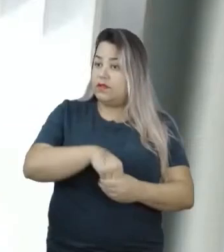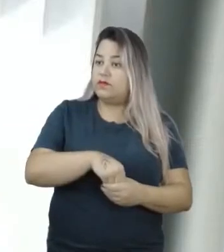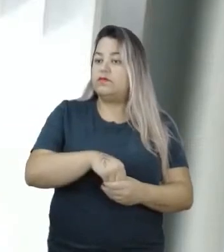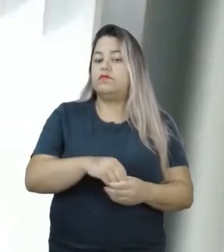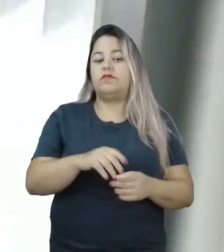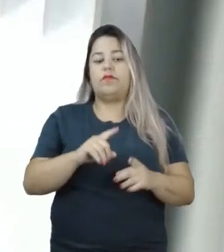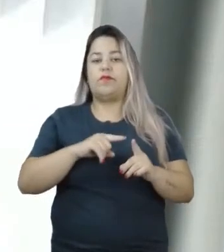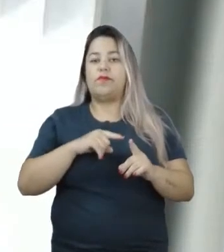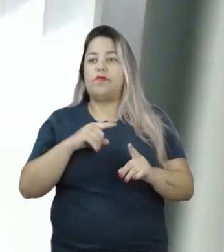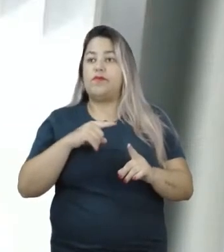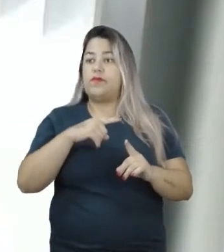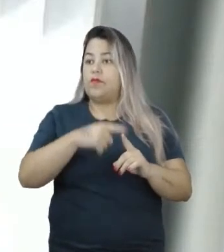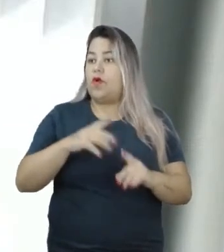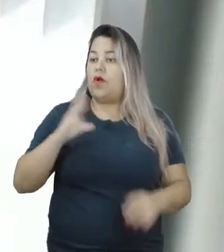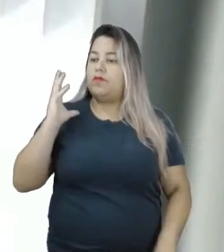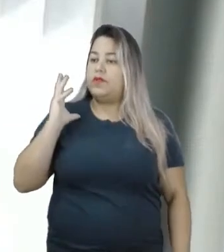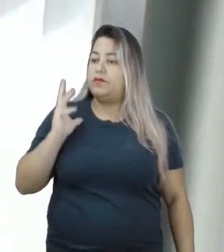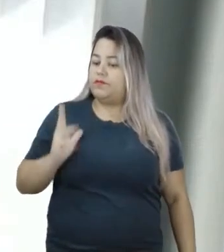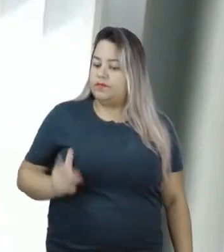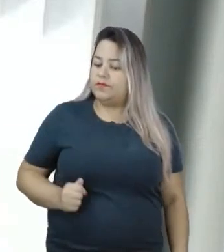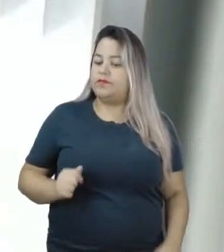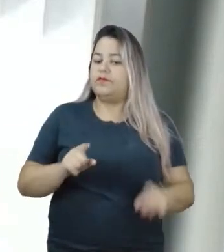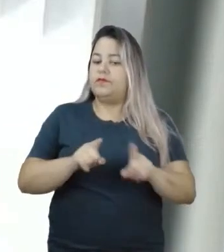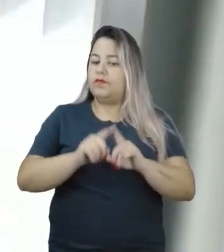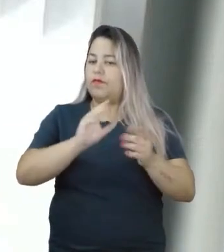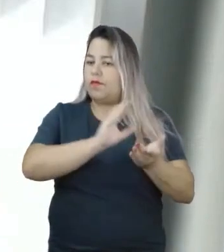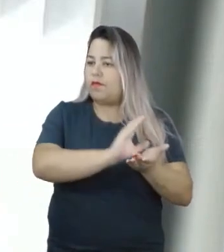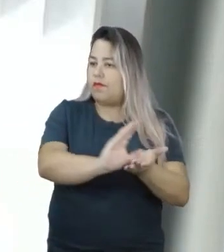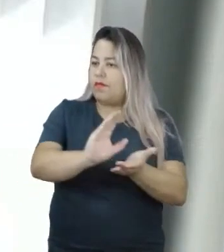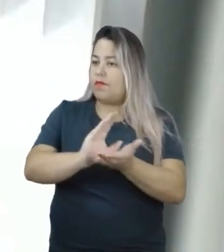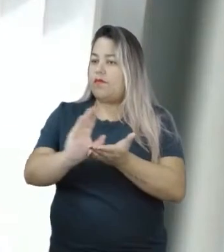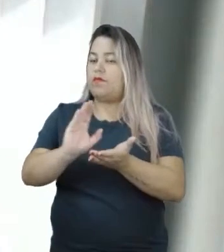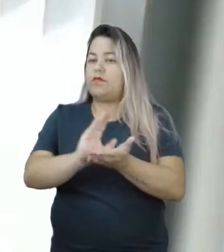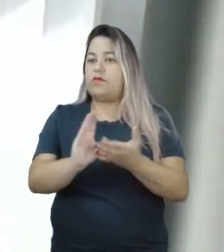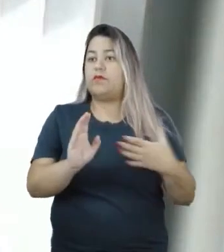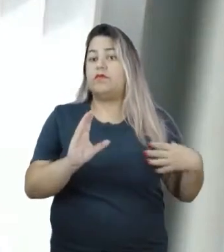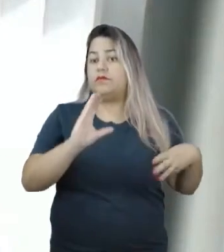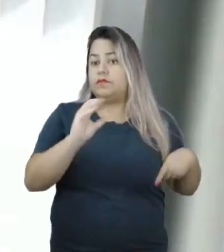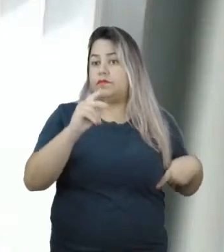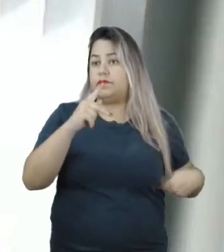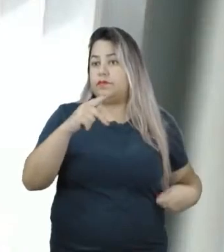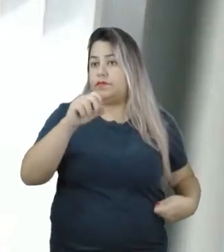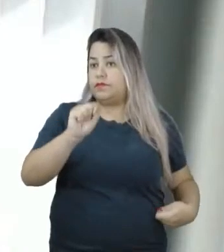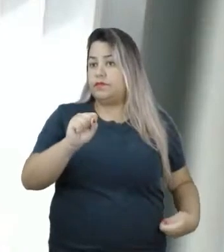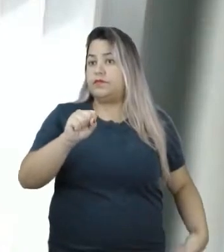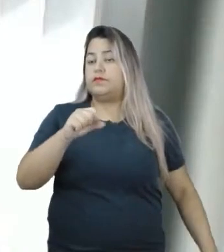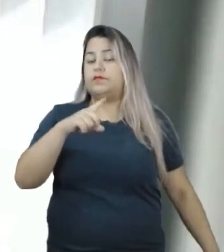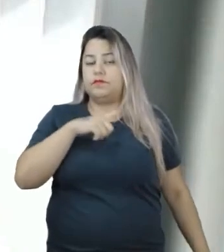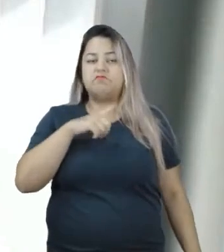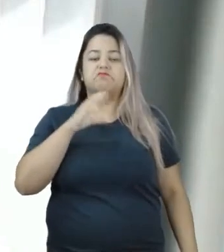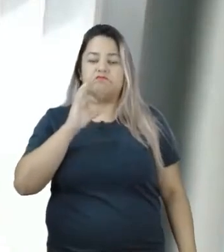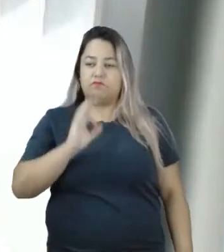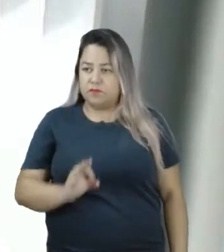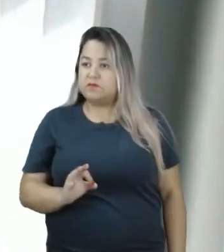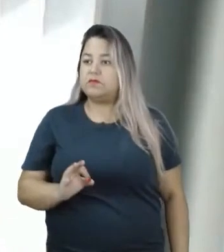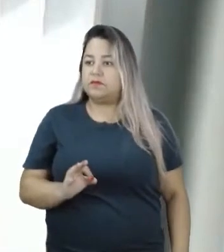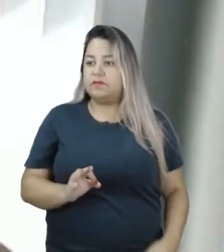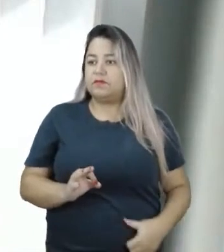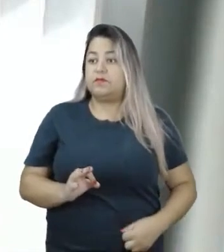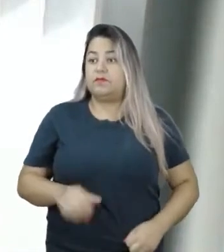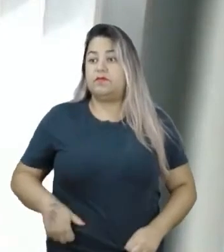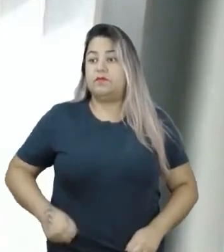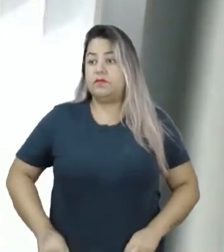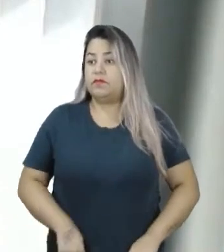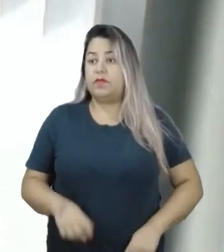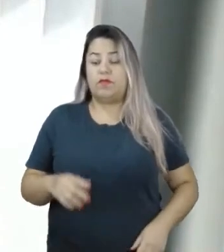das bolsas e desses recursos suplementares, a CAPES gostou muito, tenho certeza disso. Eu vi